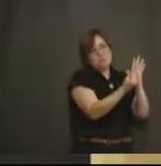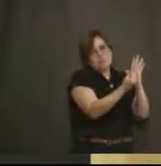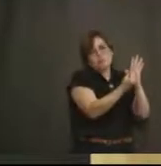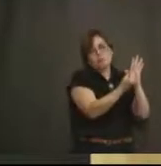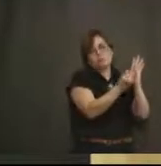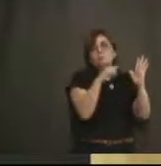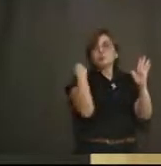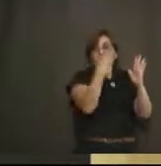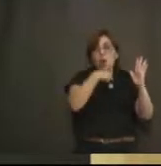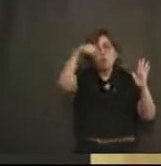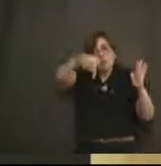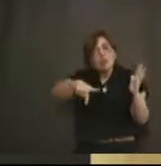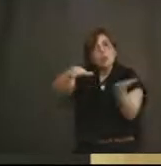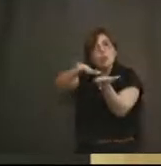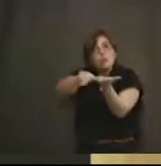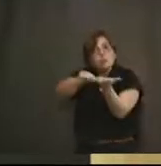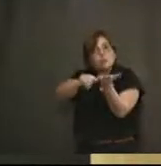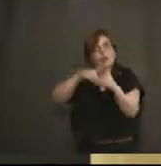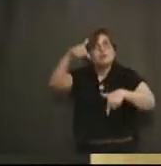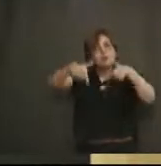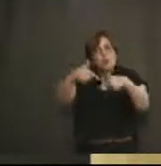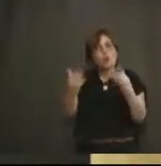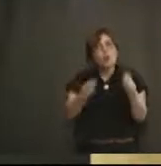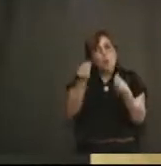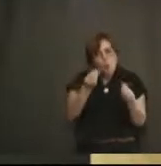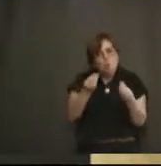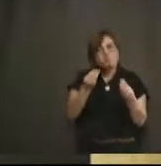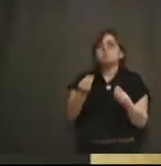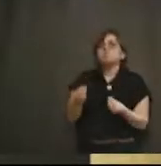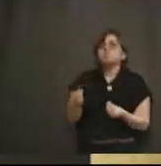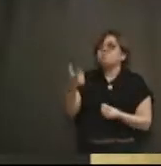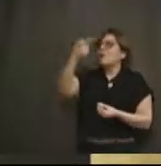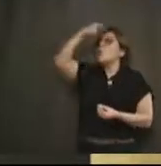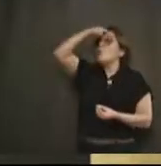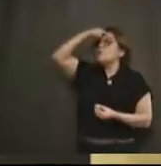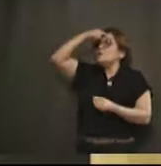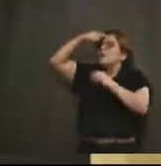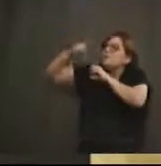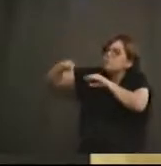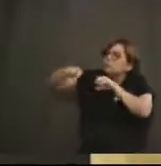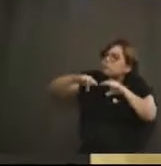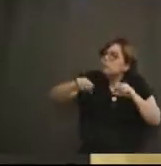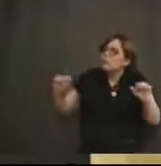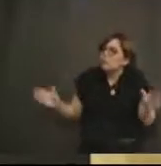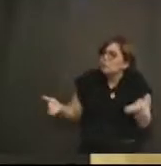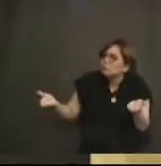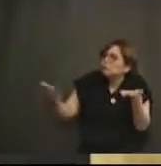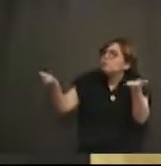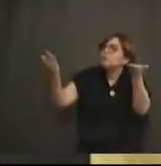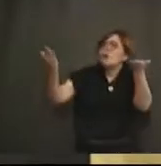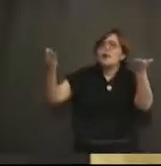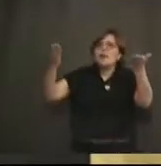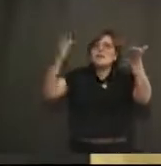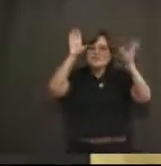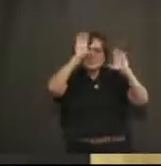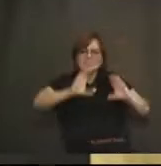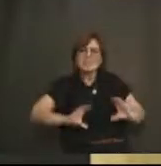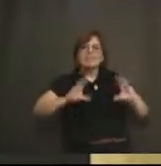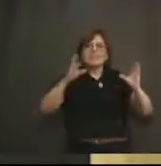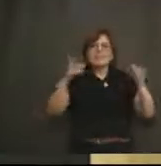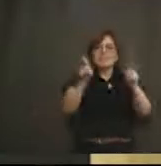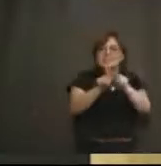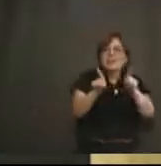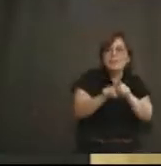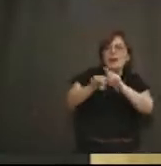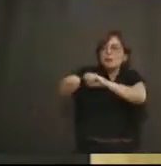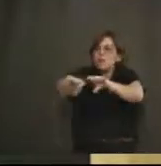outra direção, trabalhamos para com ciência, com cidadania, com ciência, com educação, construir a